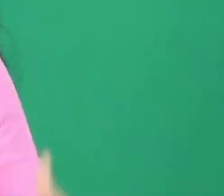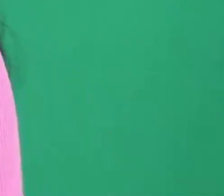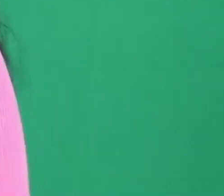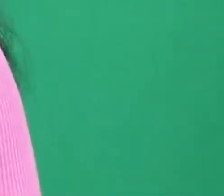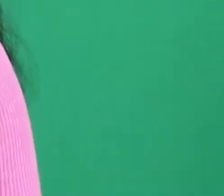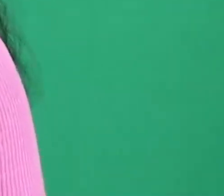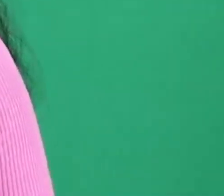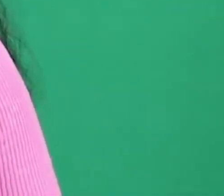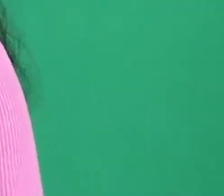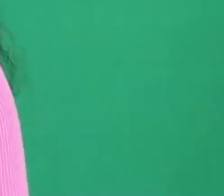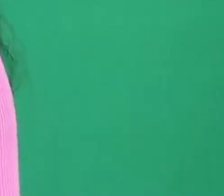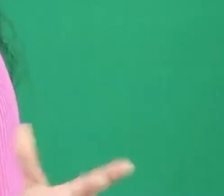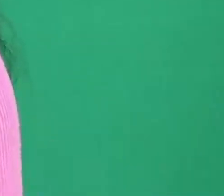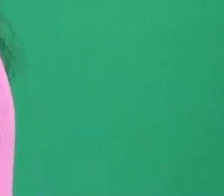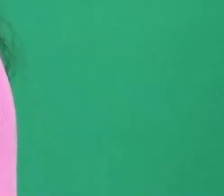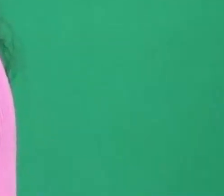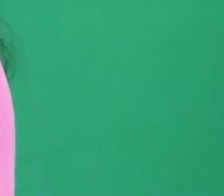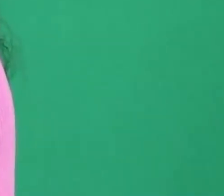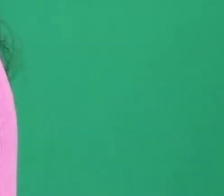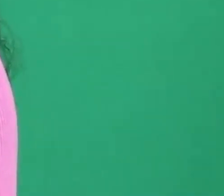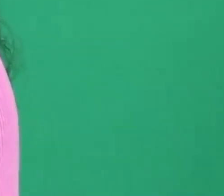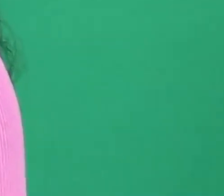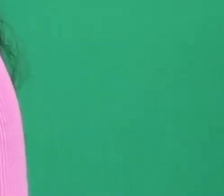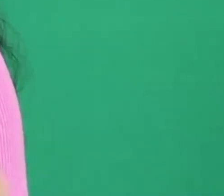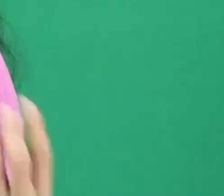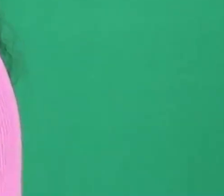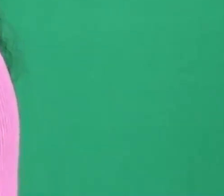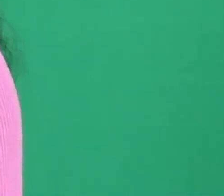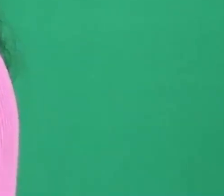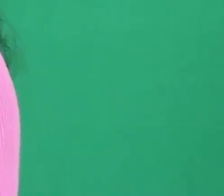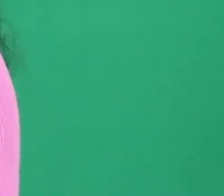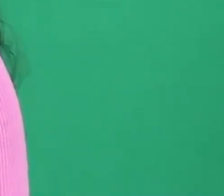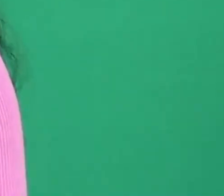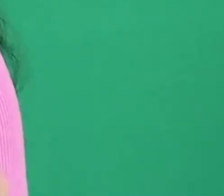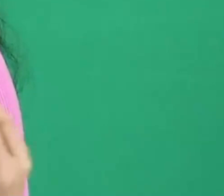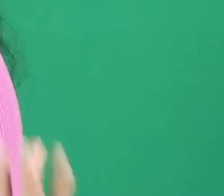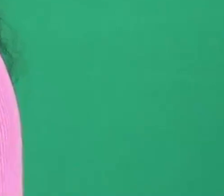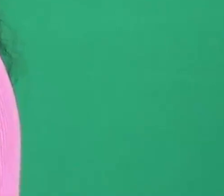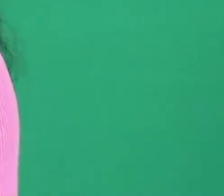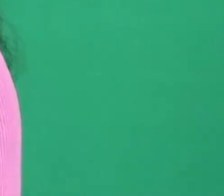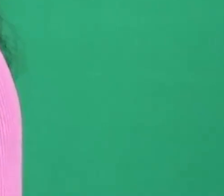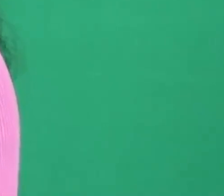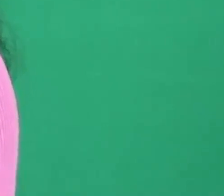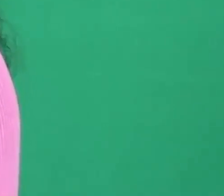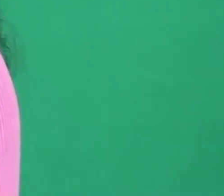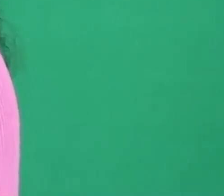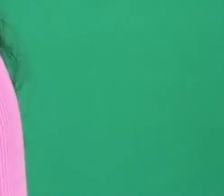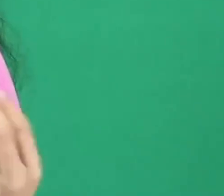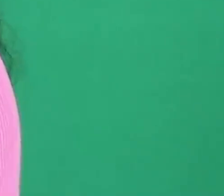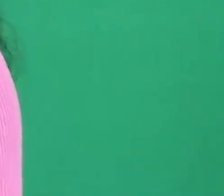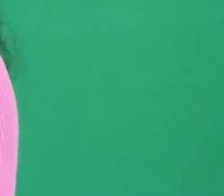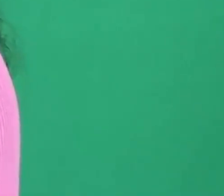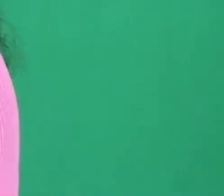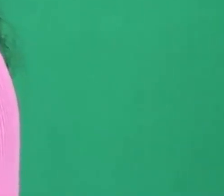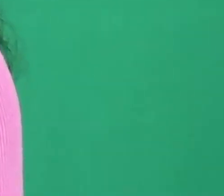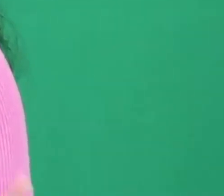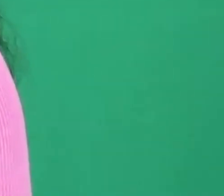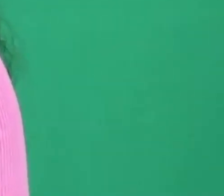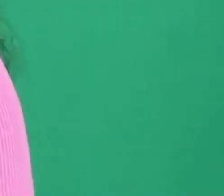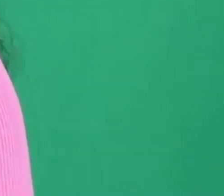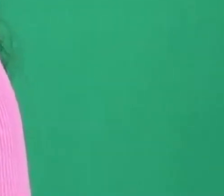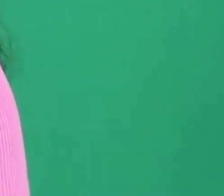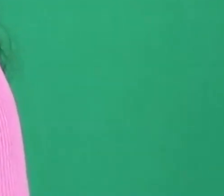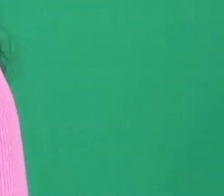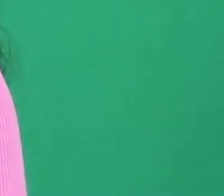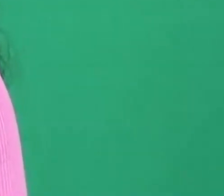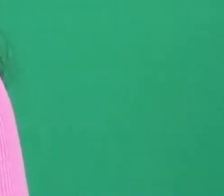aqui, ó. E aí, gostou do tema? Quer saber mais? Quer saber mais? Quer saber mais? Acesse